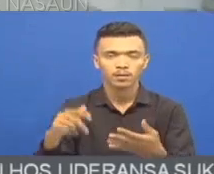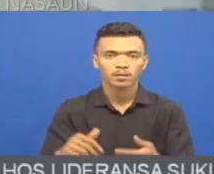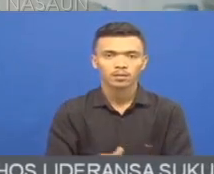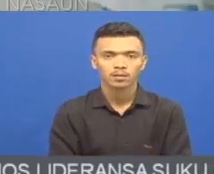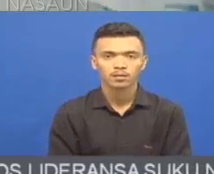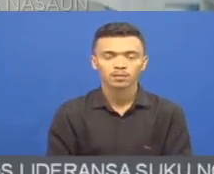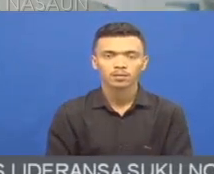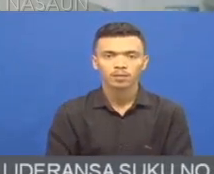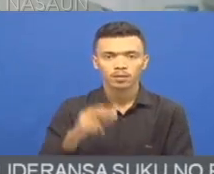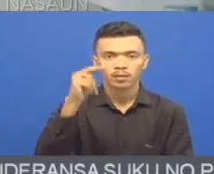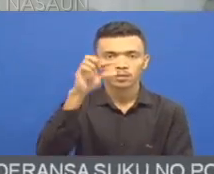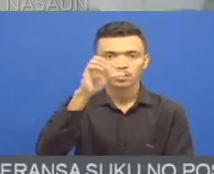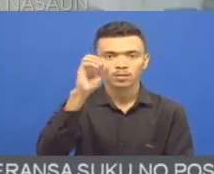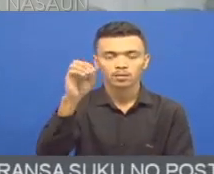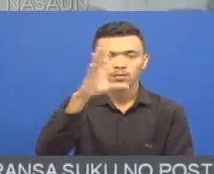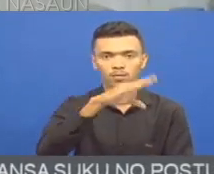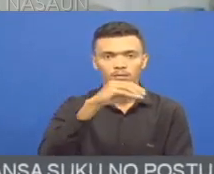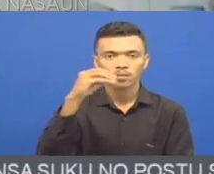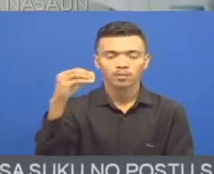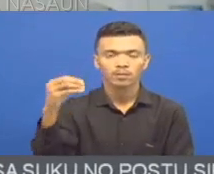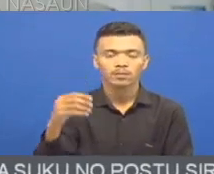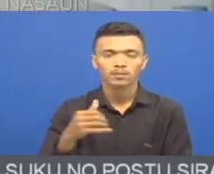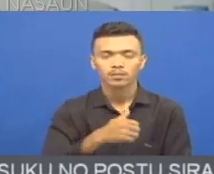NGO, no mais balo apoio via